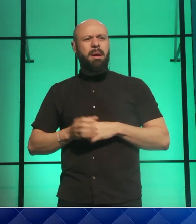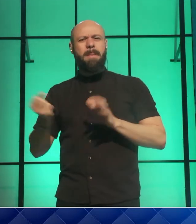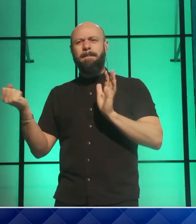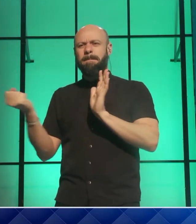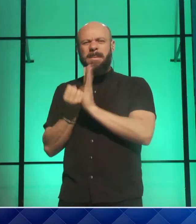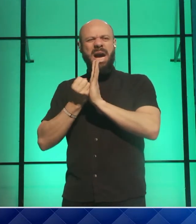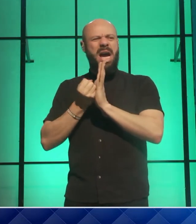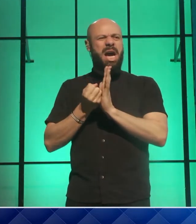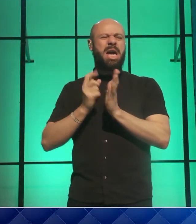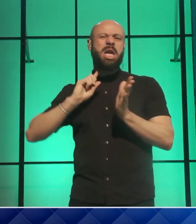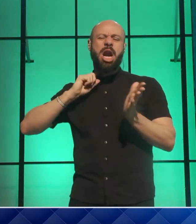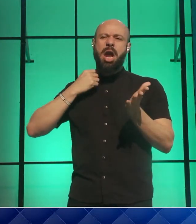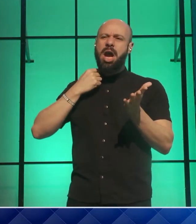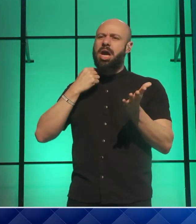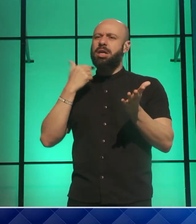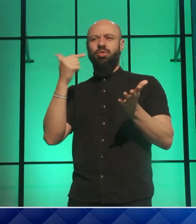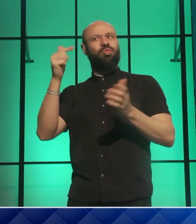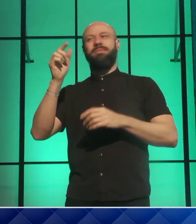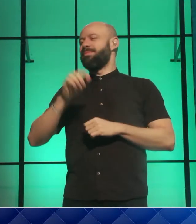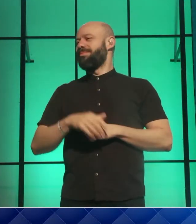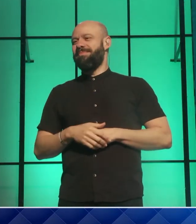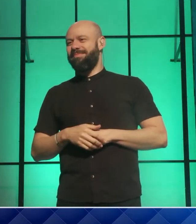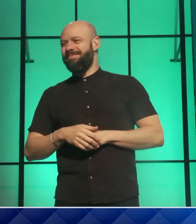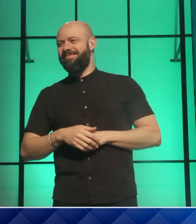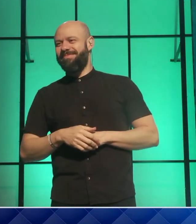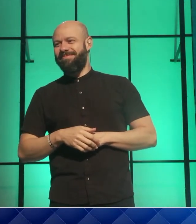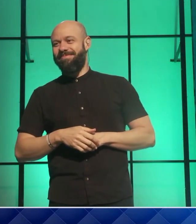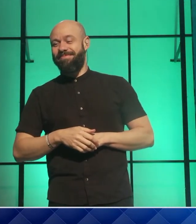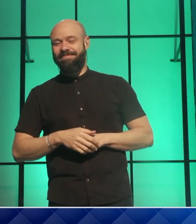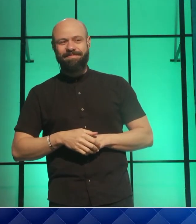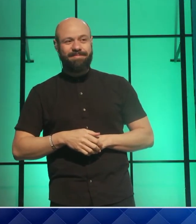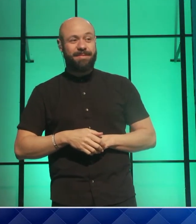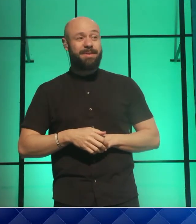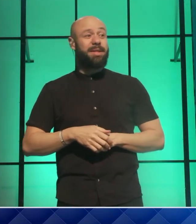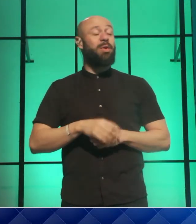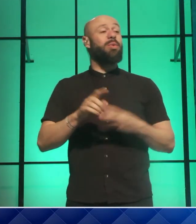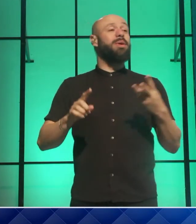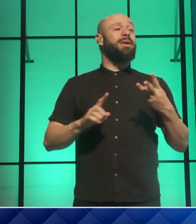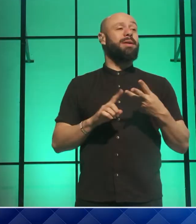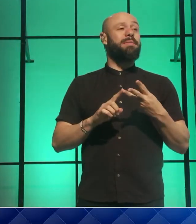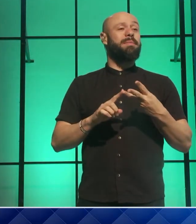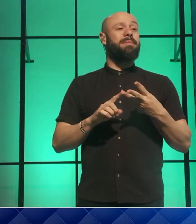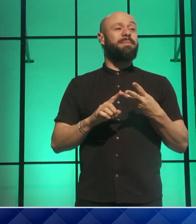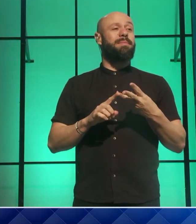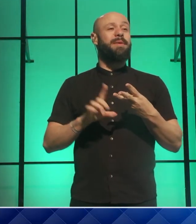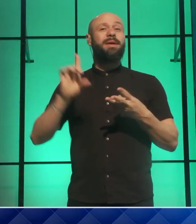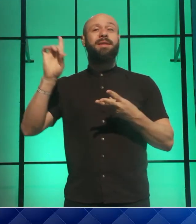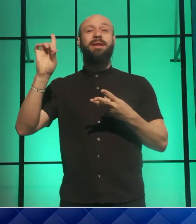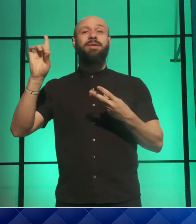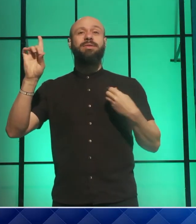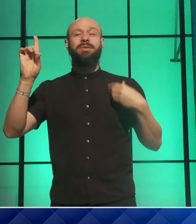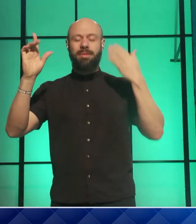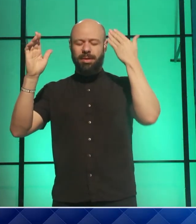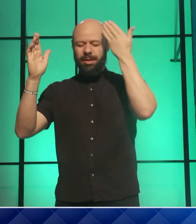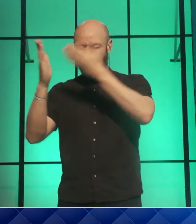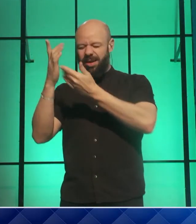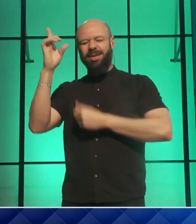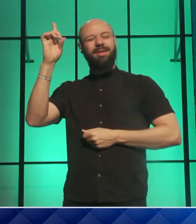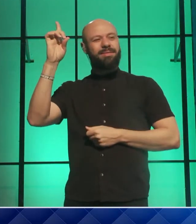mácula, nada de ruim nele. Ele é o nosso Deus e continuará sendo